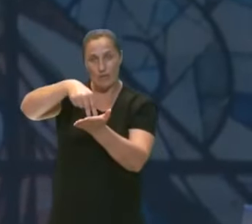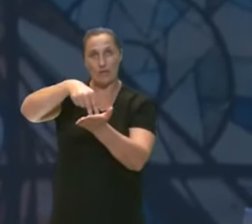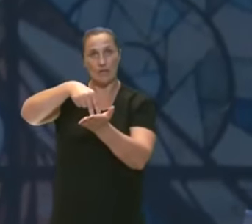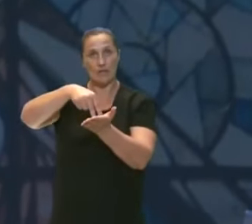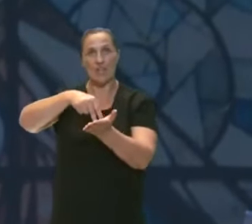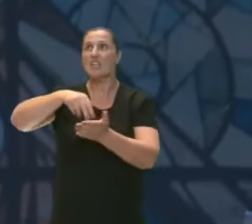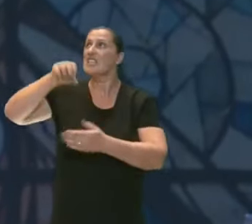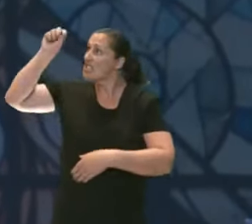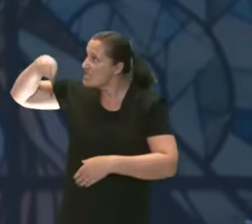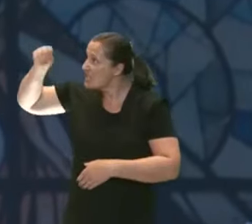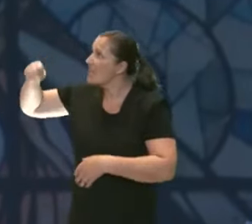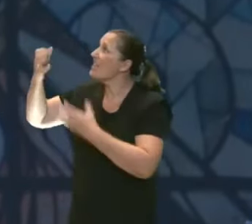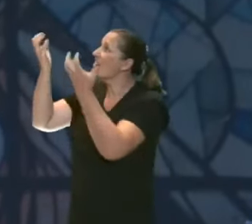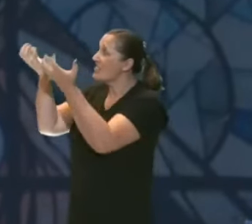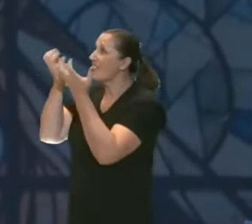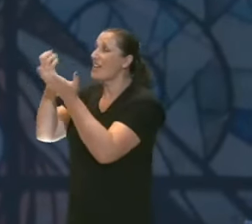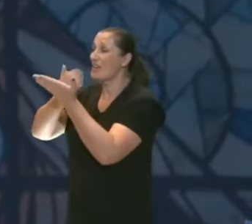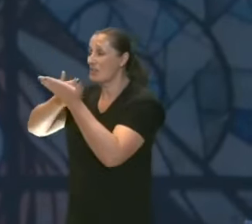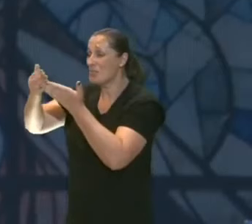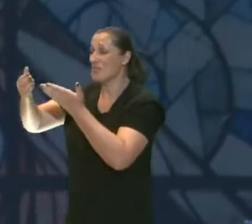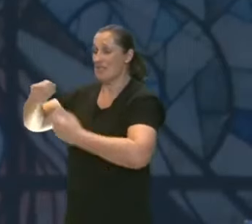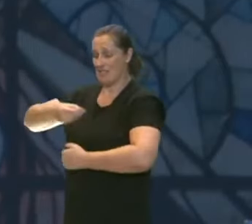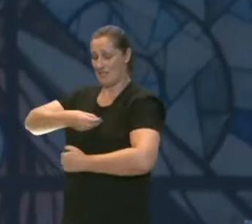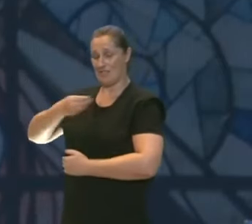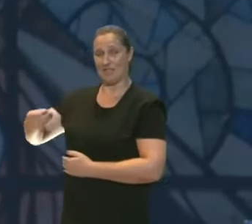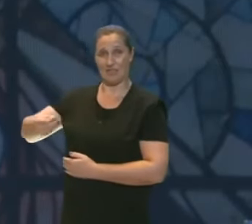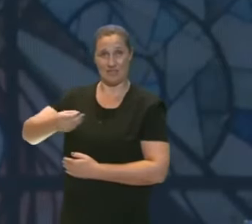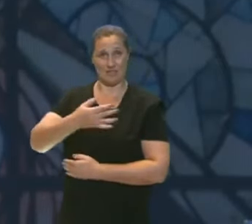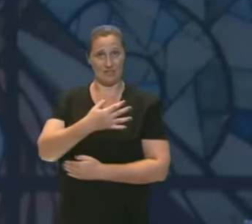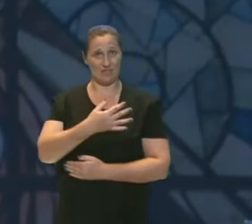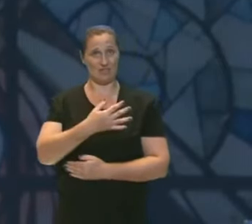sim Senhor, eu vou começar uma vida nova contigo.